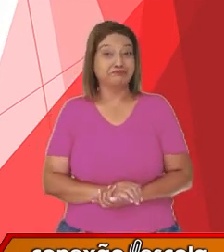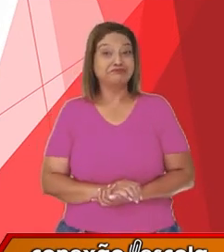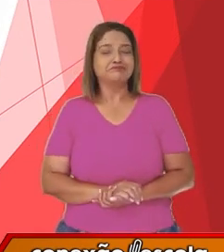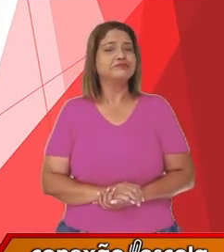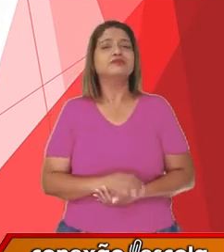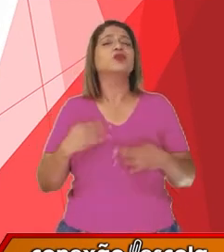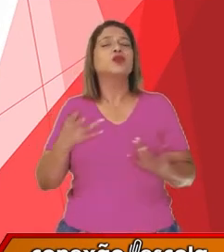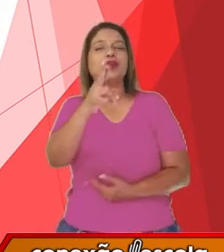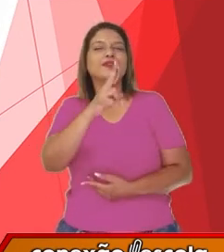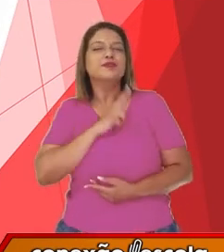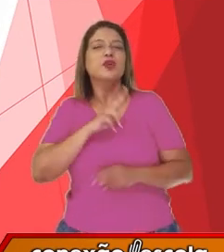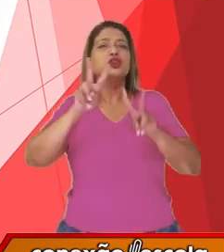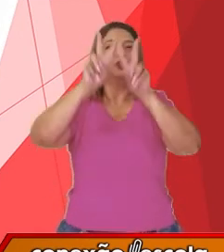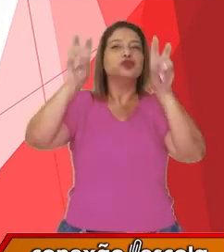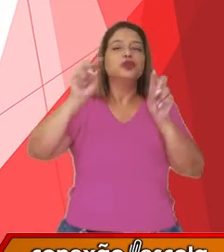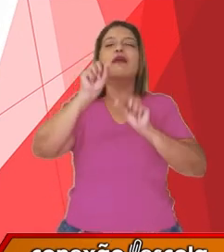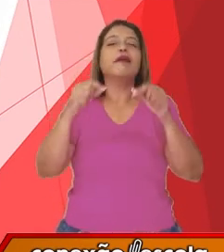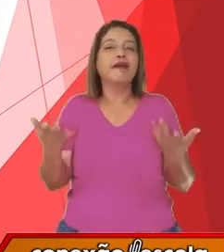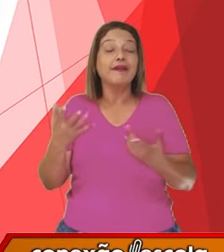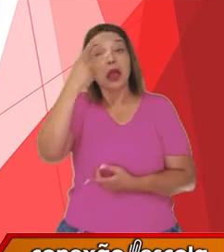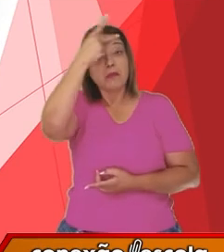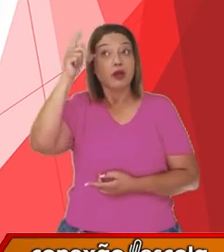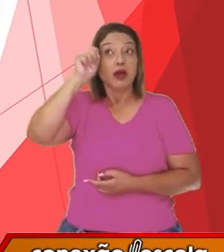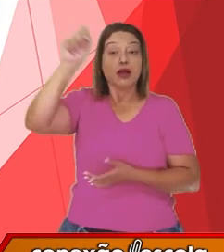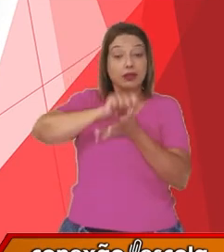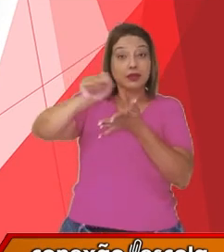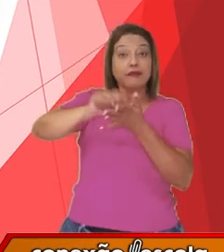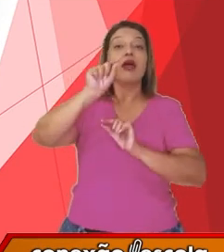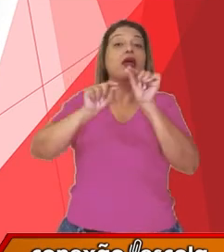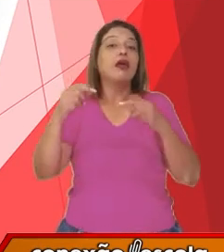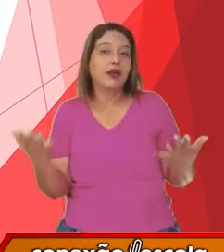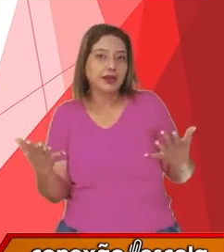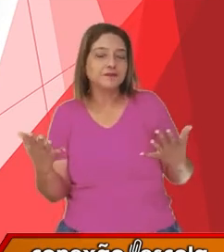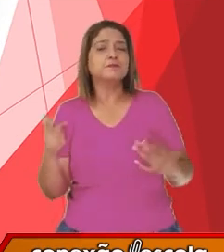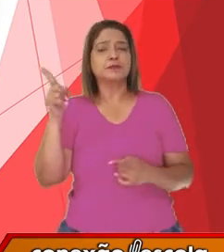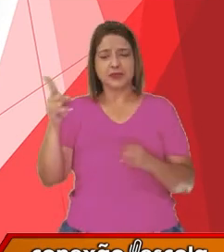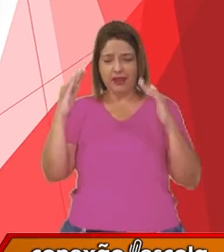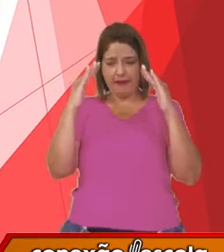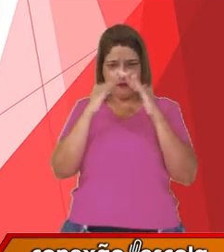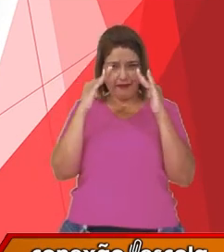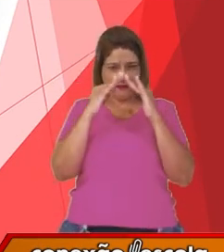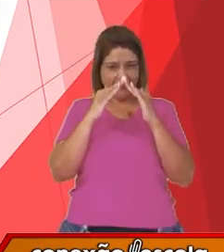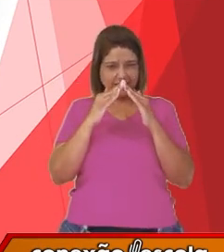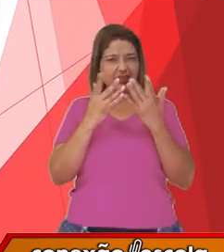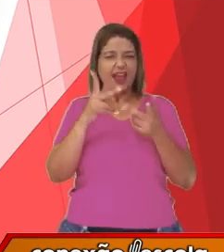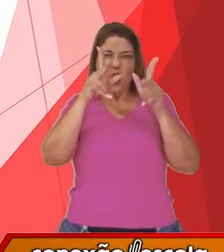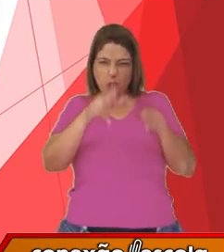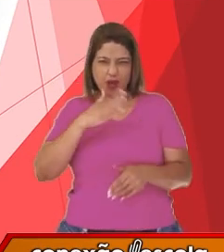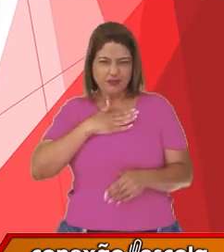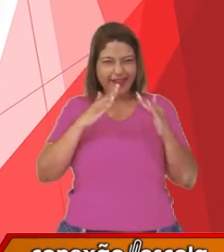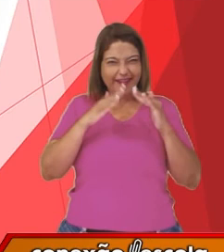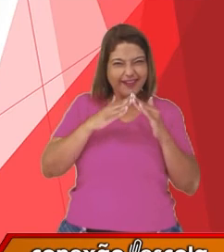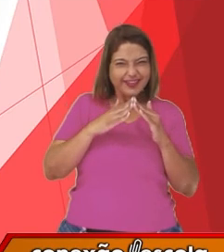título do poema? Quem é o autor? Essa casa que o poema fala é igual ou diferente da